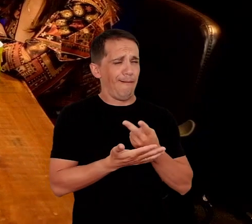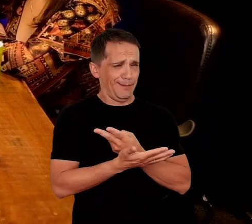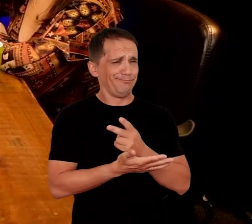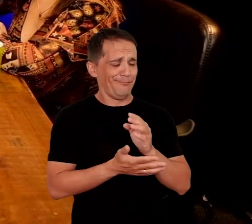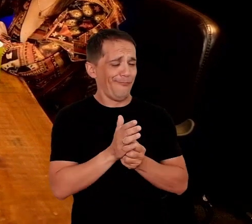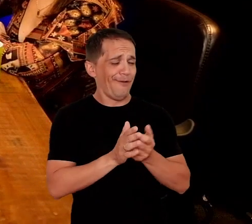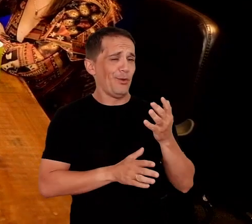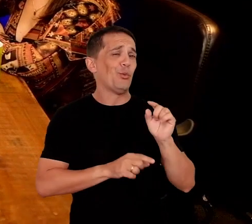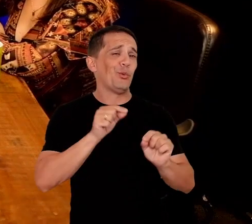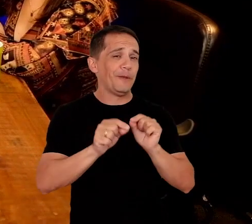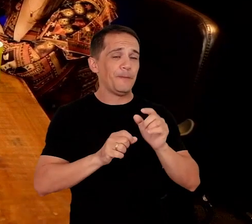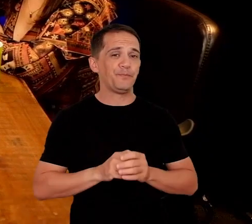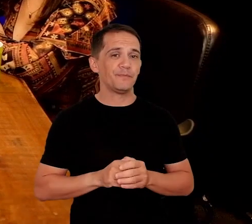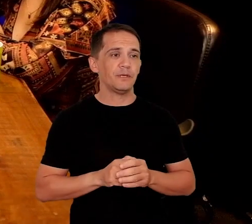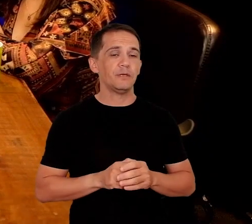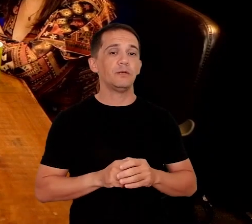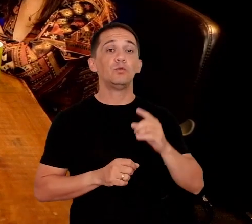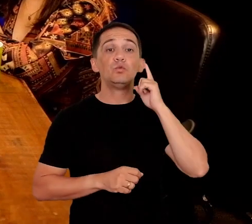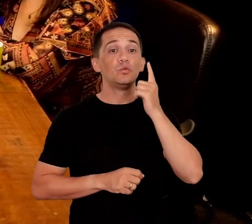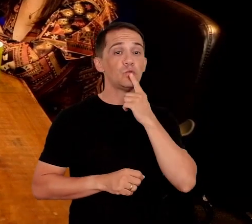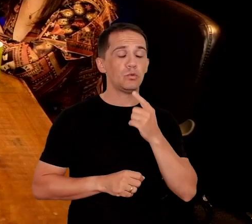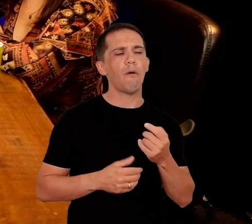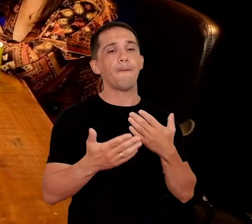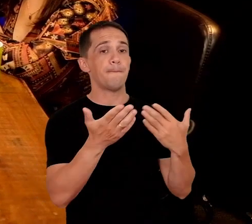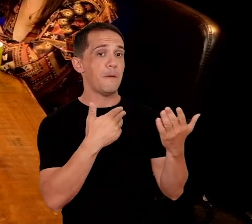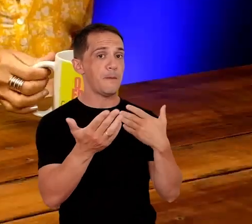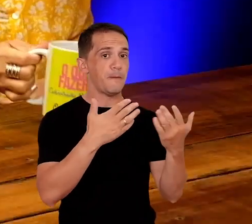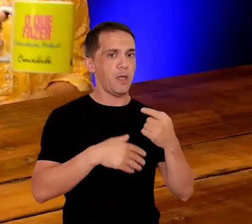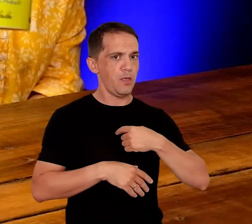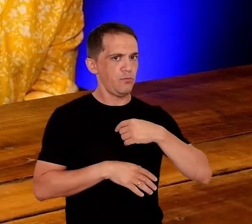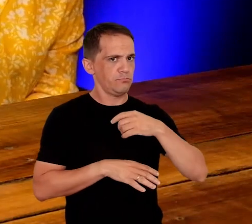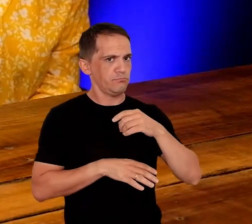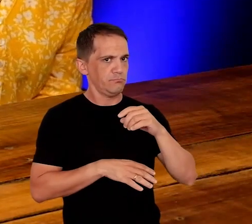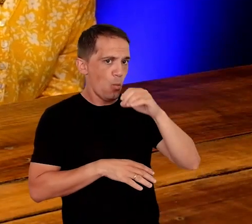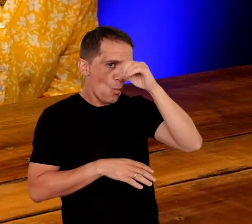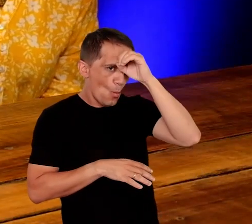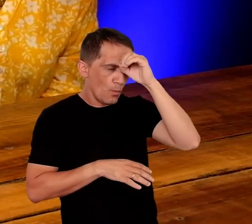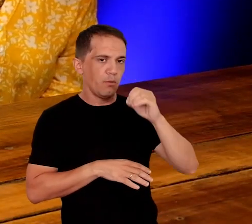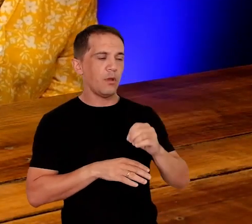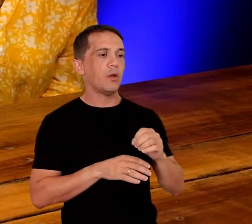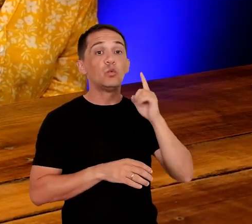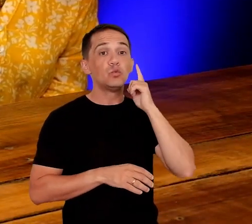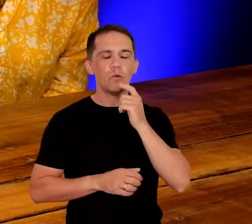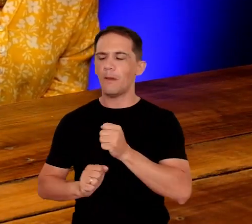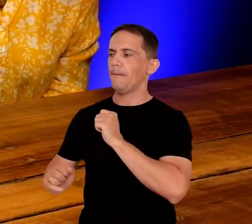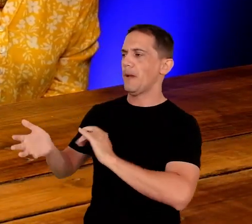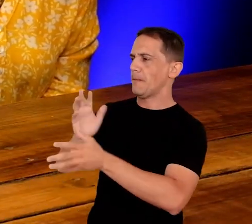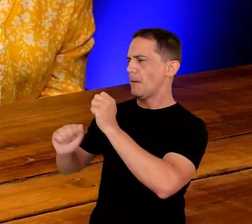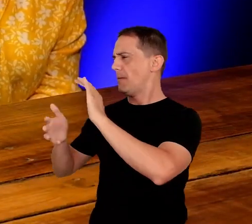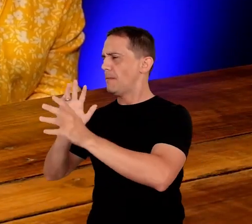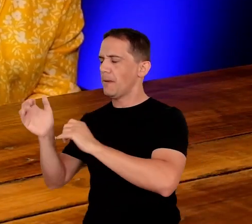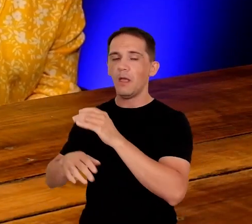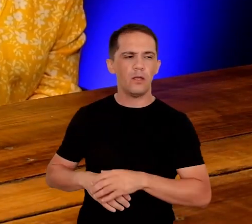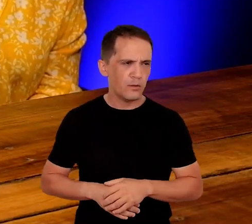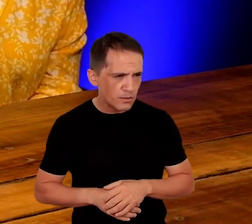né? Eu chegava para conversar com o surdo e ele ficava... Eu não sabia nada ainda, né? Tava começando. E eu ficava olhando para as mãos dele,